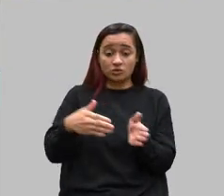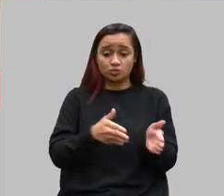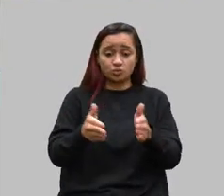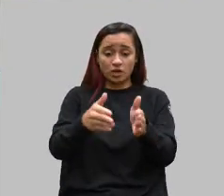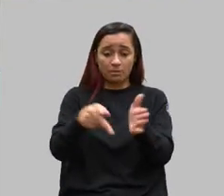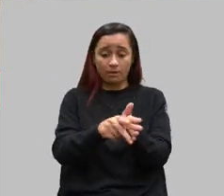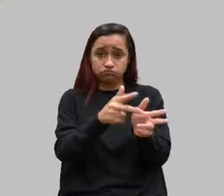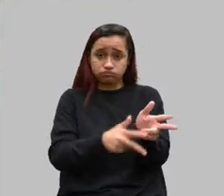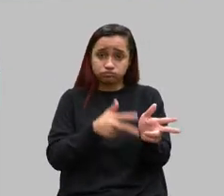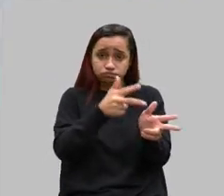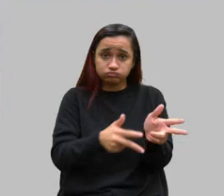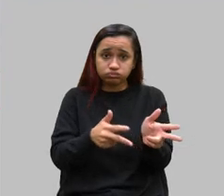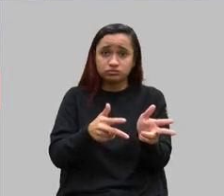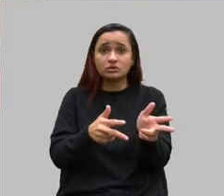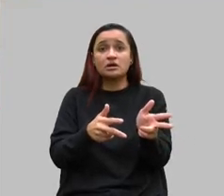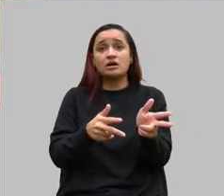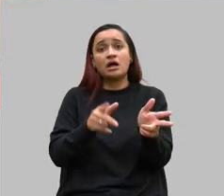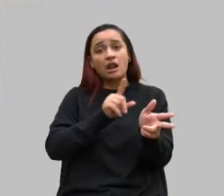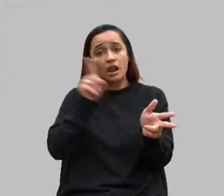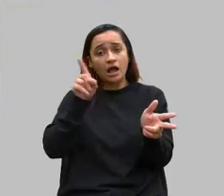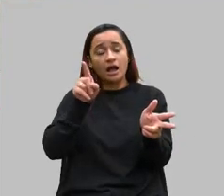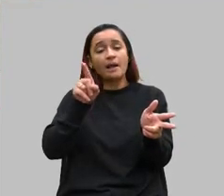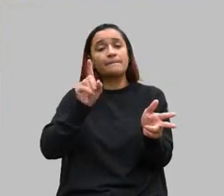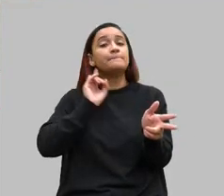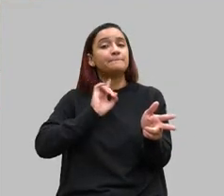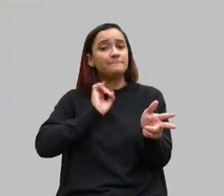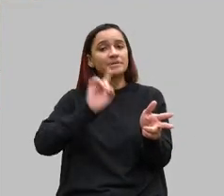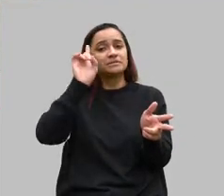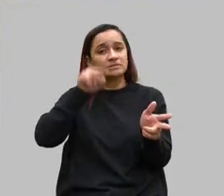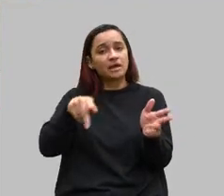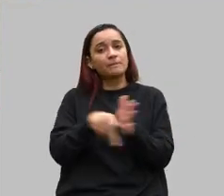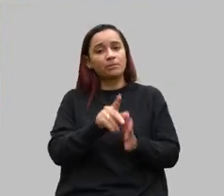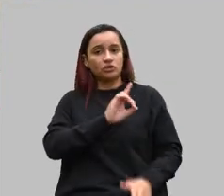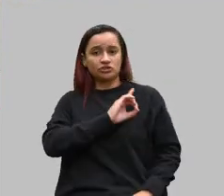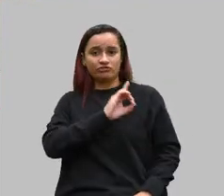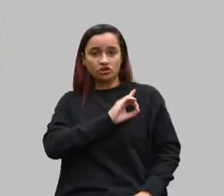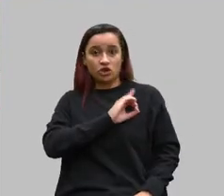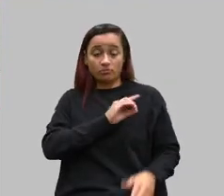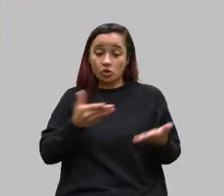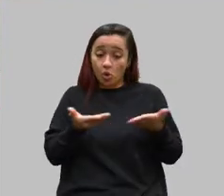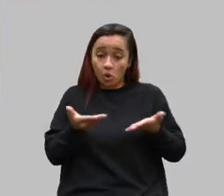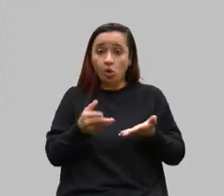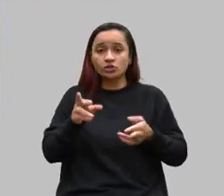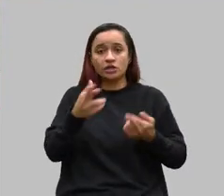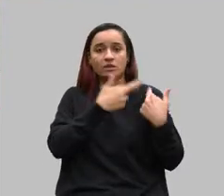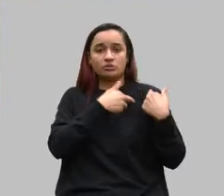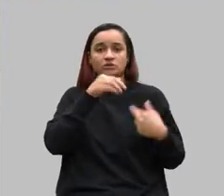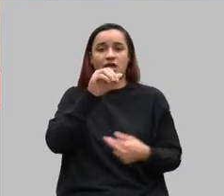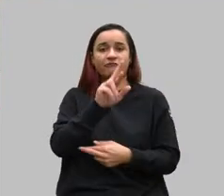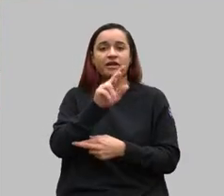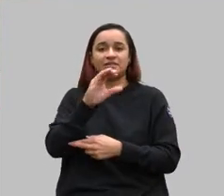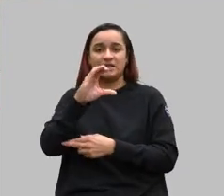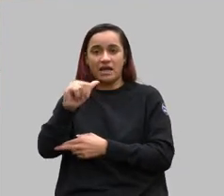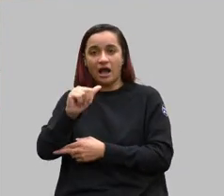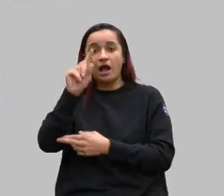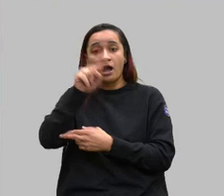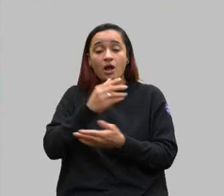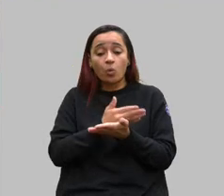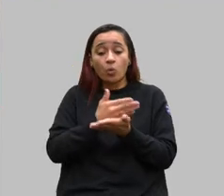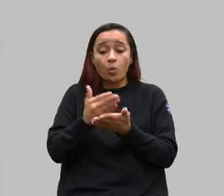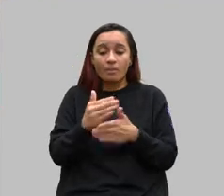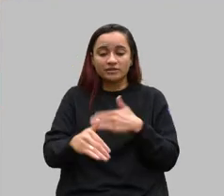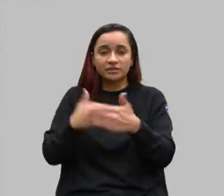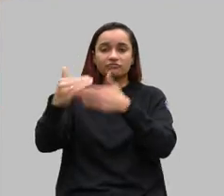ferrovia em Divinópolis que hoje tá operada pela FCA foi o berço do desenvolvimento da cidade